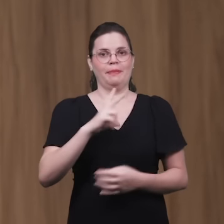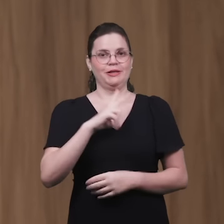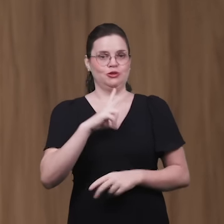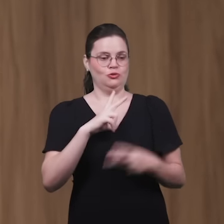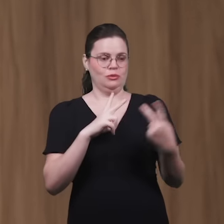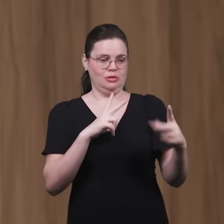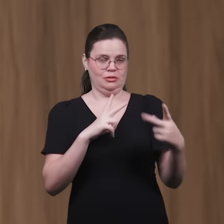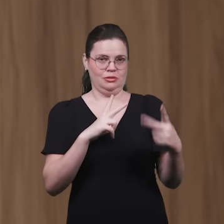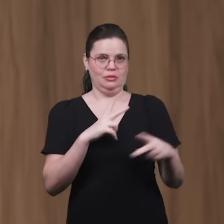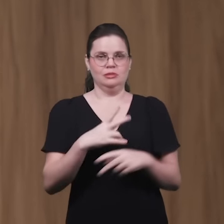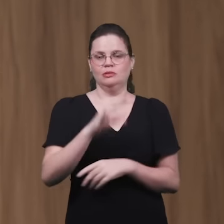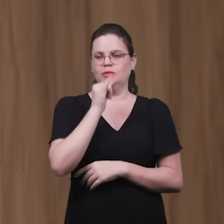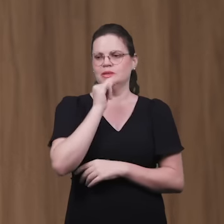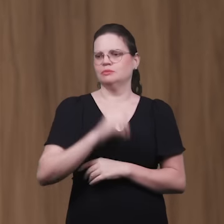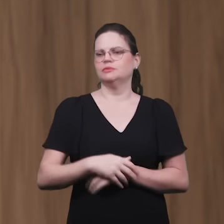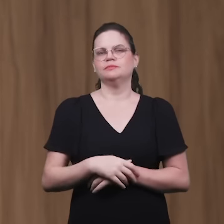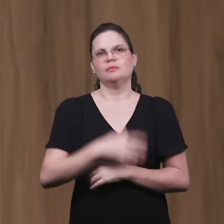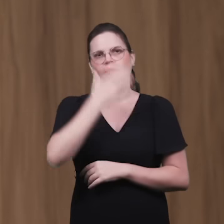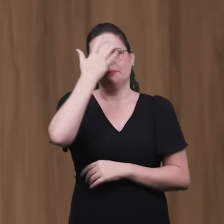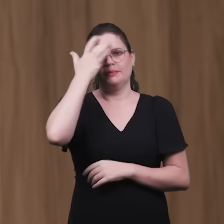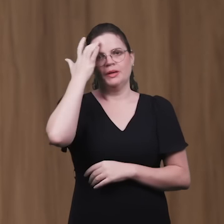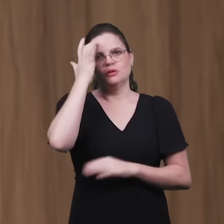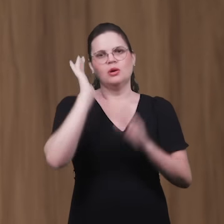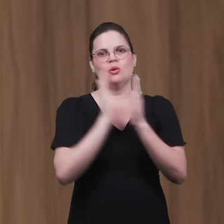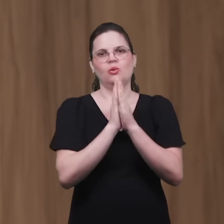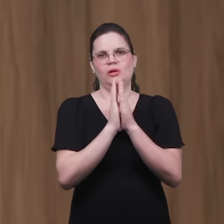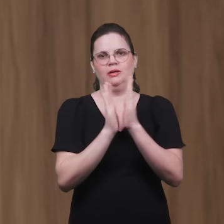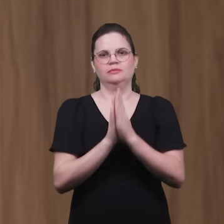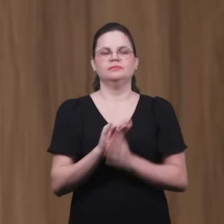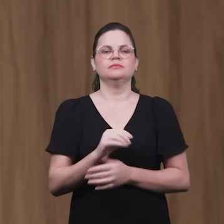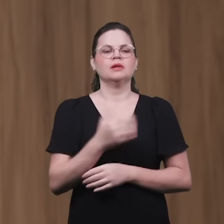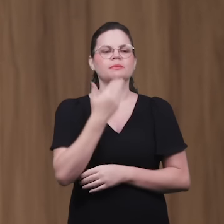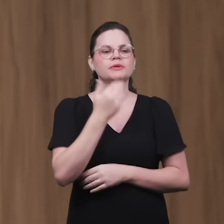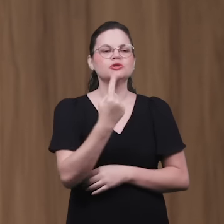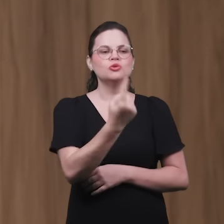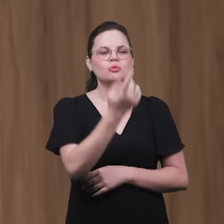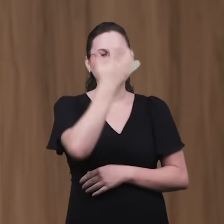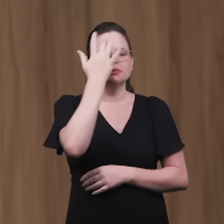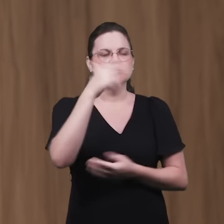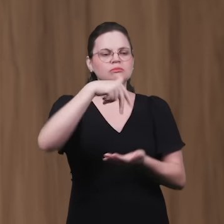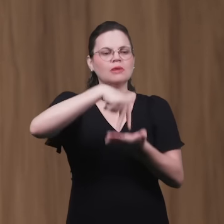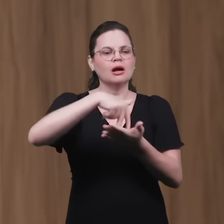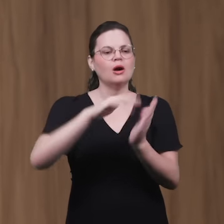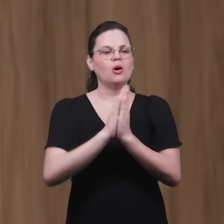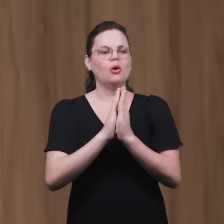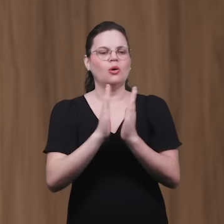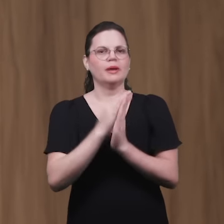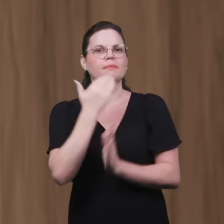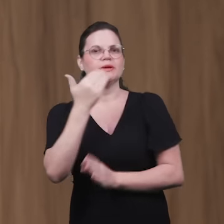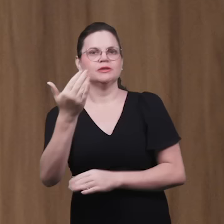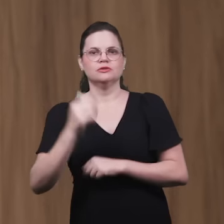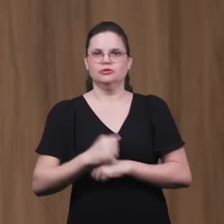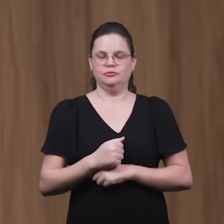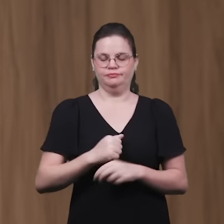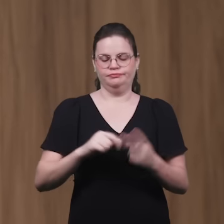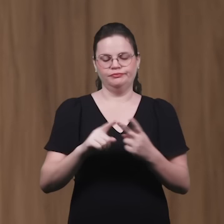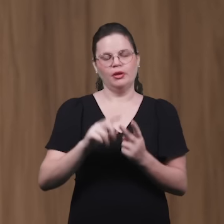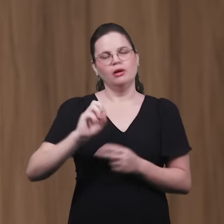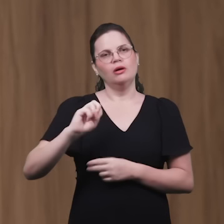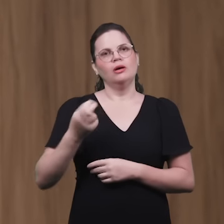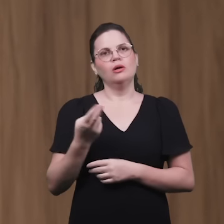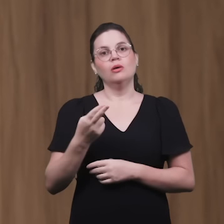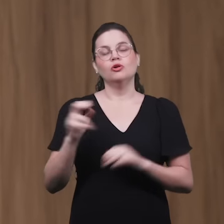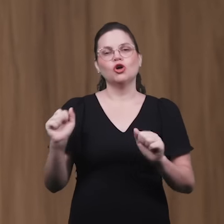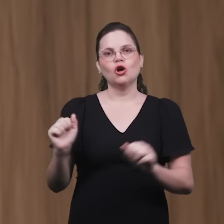Por exemplo, uma oração, tem uma palavra de intercessão, uma pessoa se levanta, ou até mesmo, digamos assim,